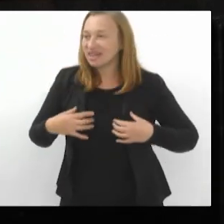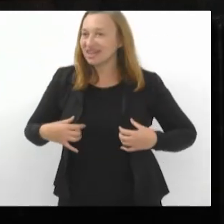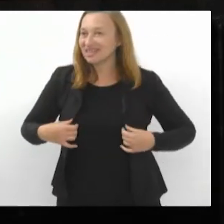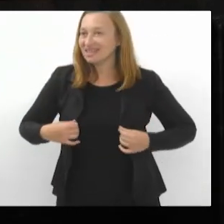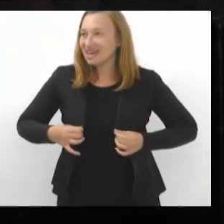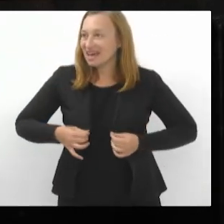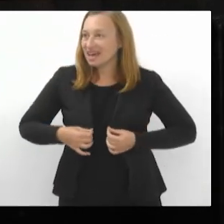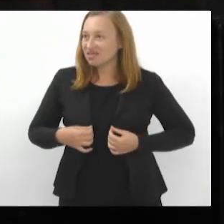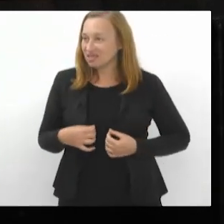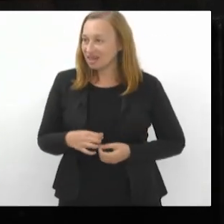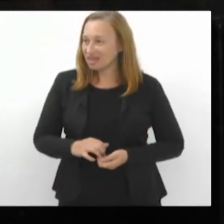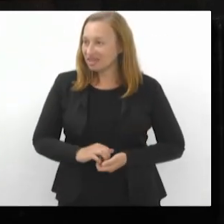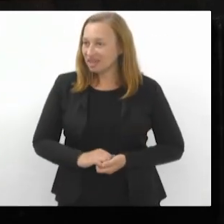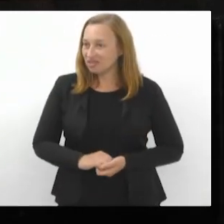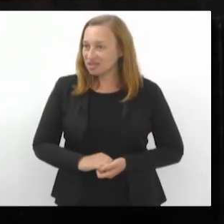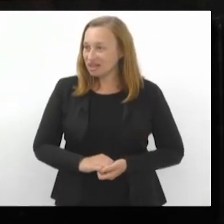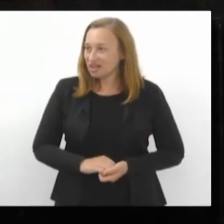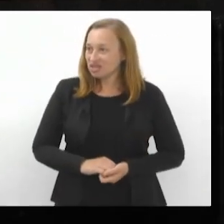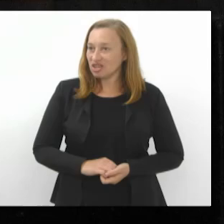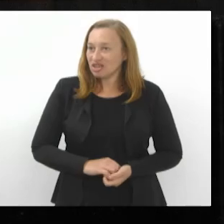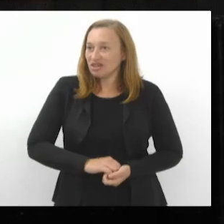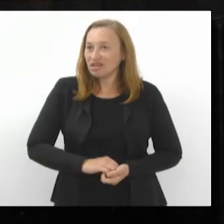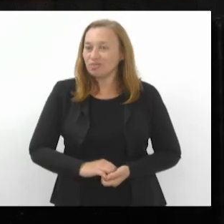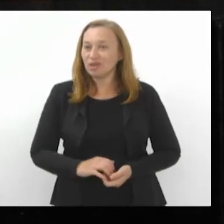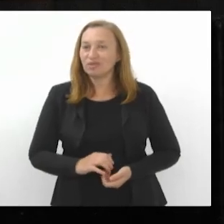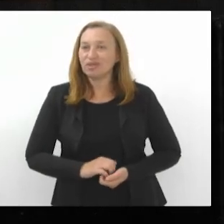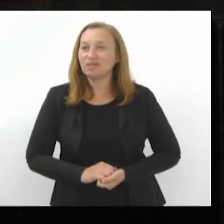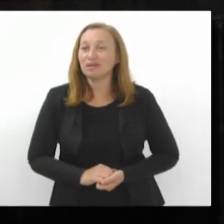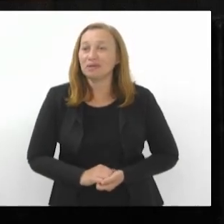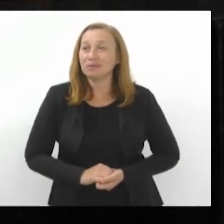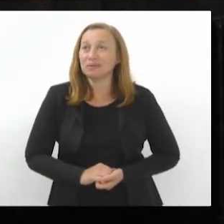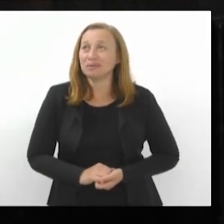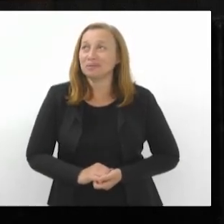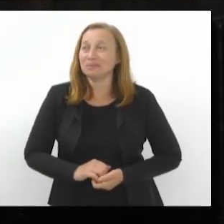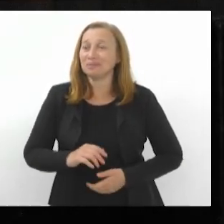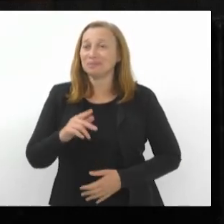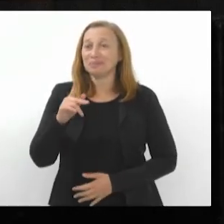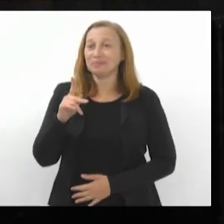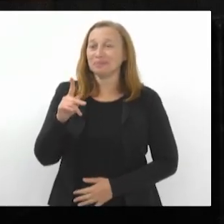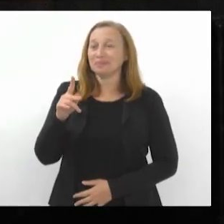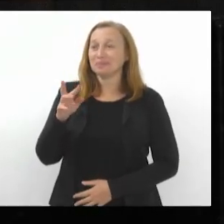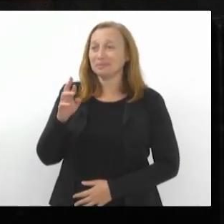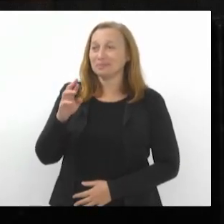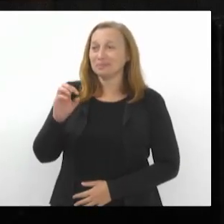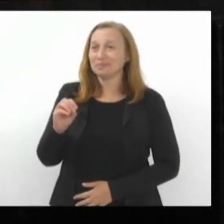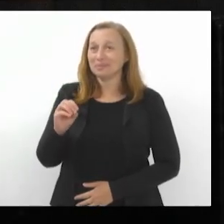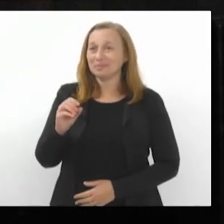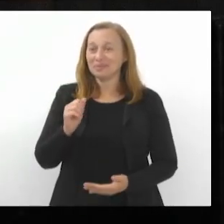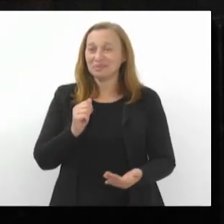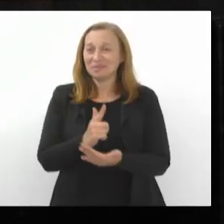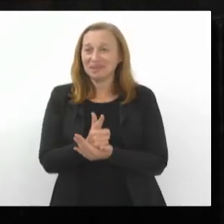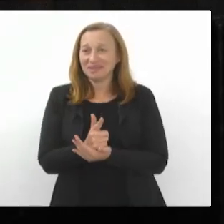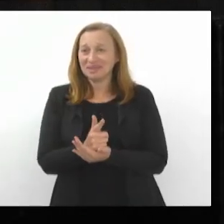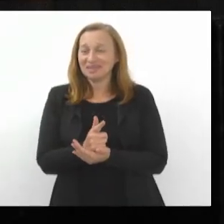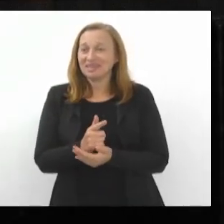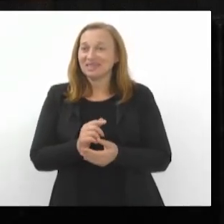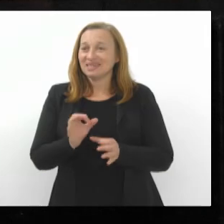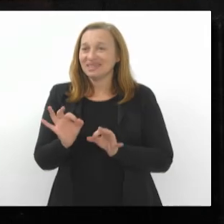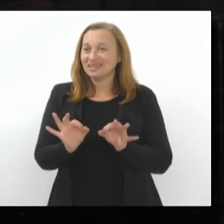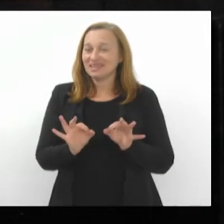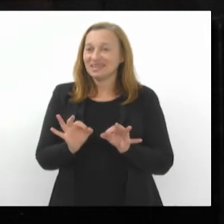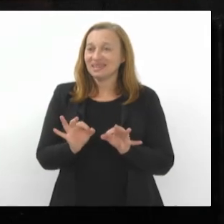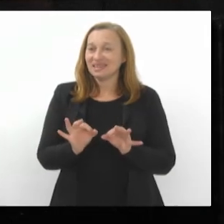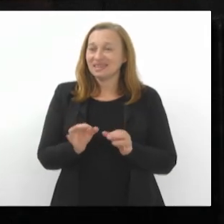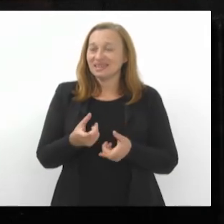o substitutivo do PROPAG, do Programa de Pagamento Pleno das Dívidas dos